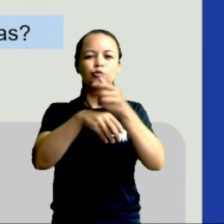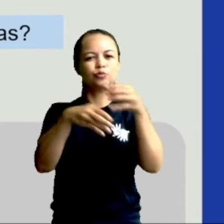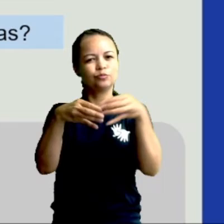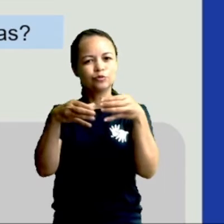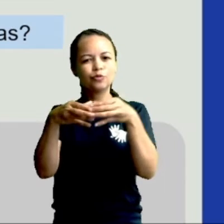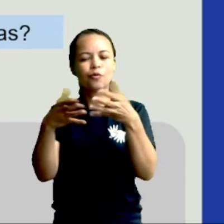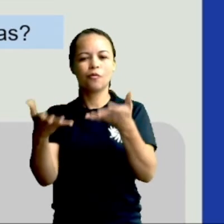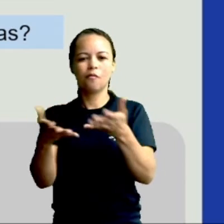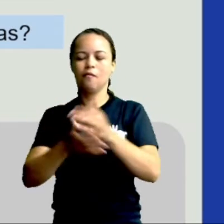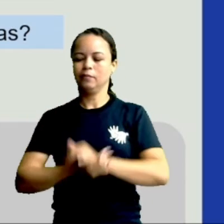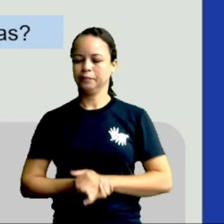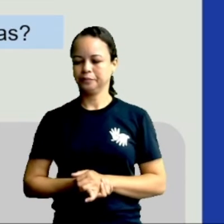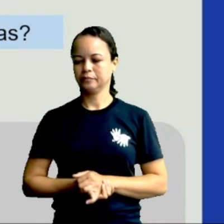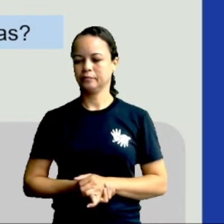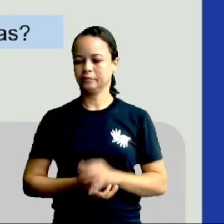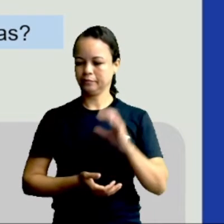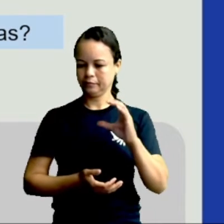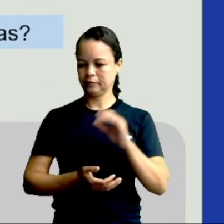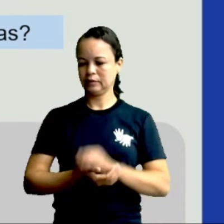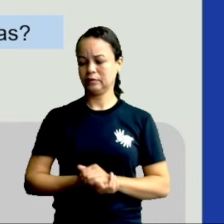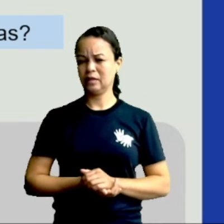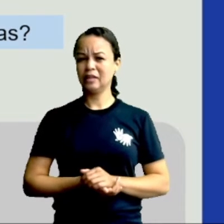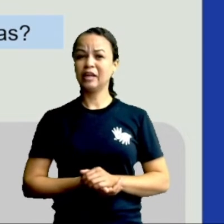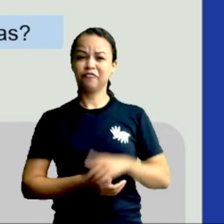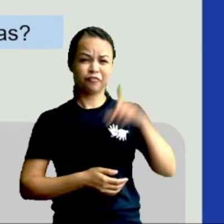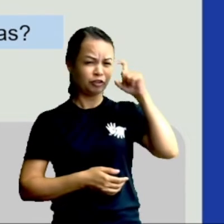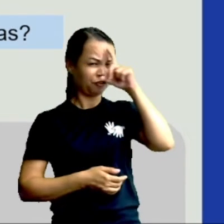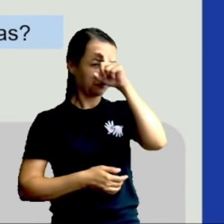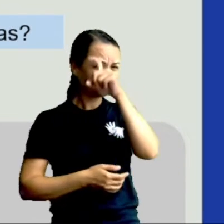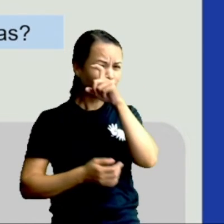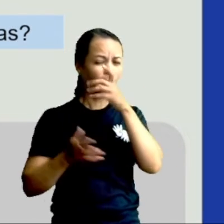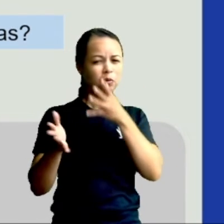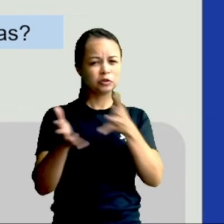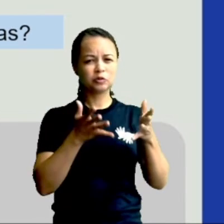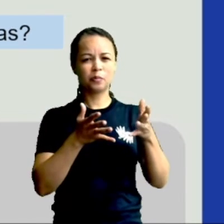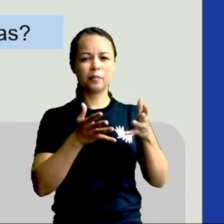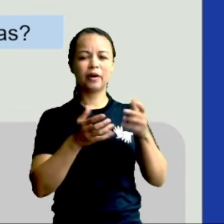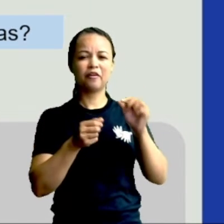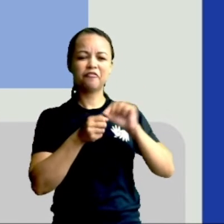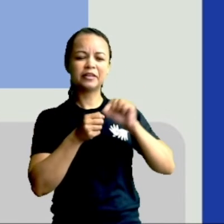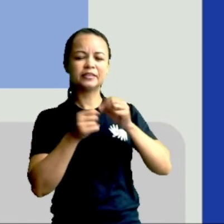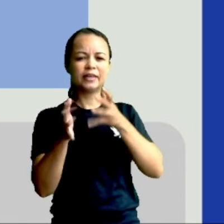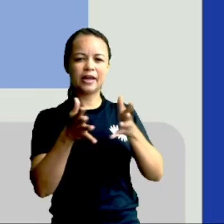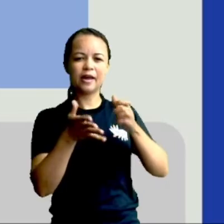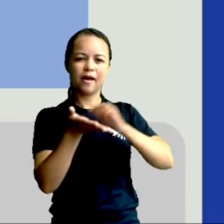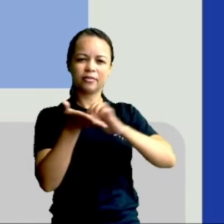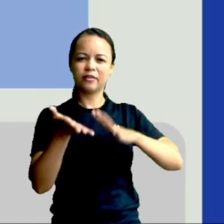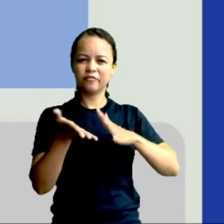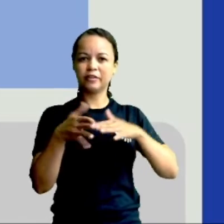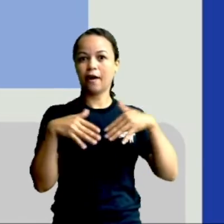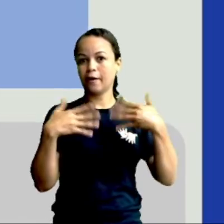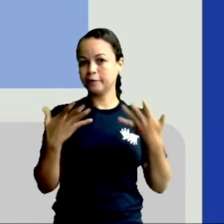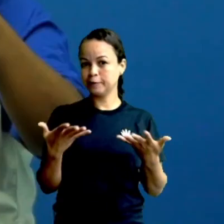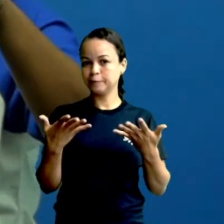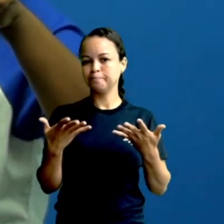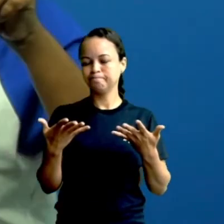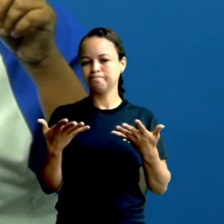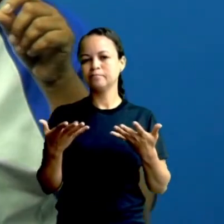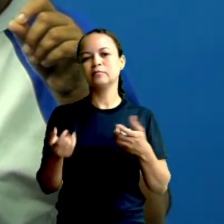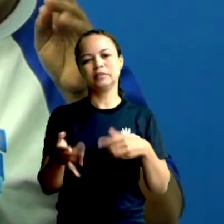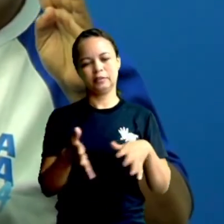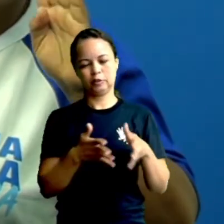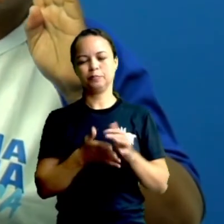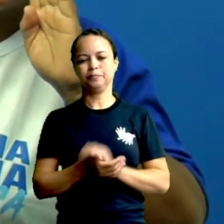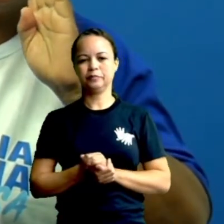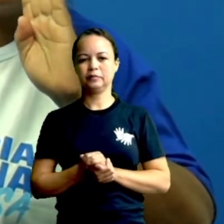teve alguma dificuldade para realizar essa atividade? Quais foram? Tá certo? Pronto. Agora, olha para